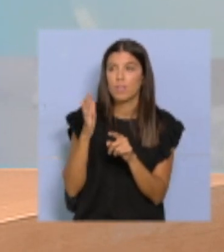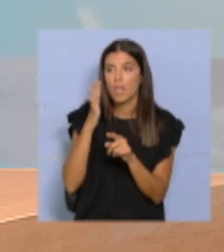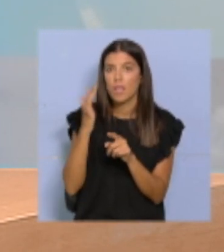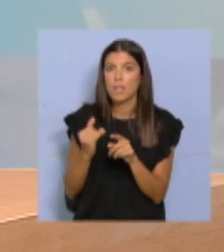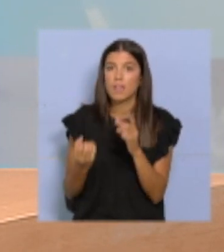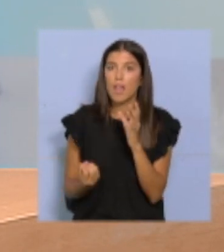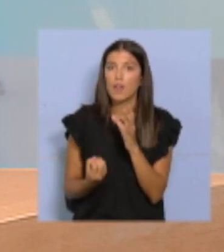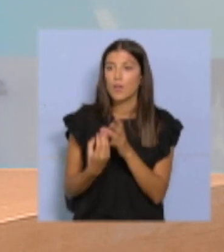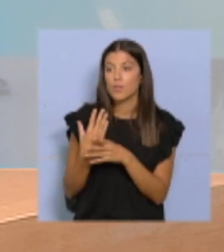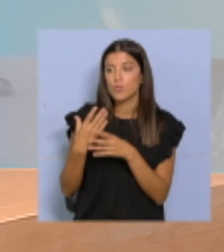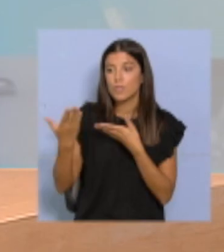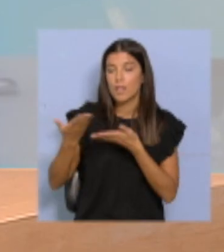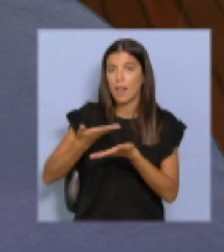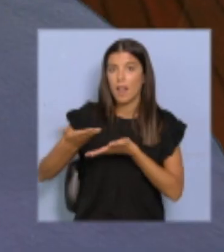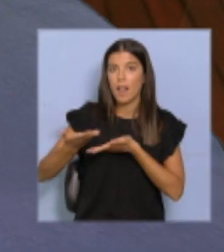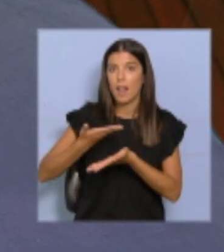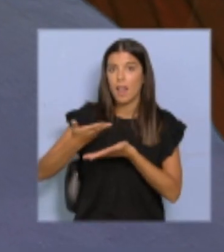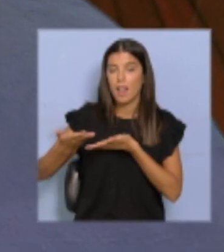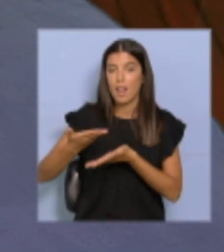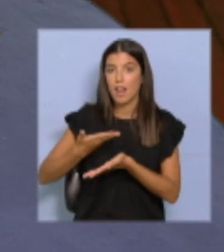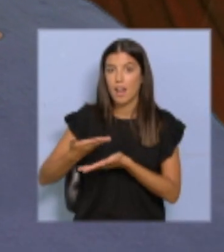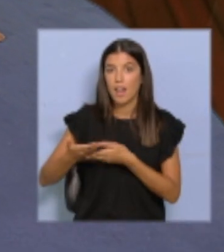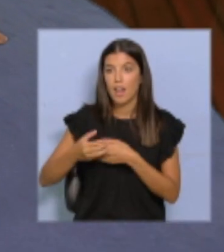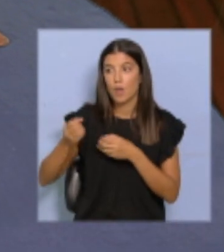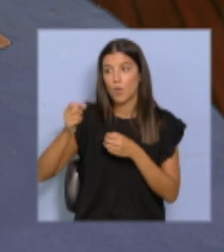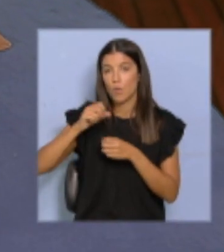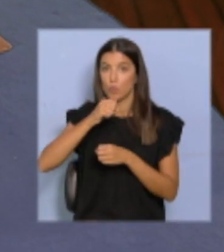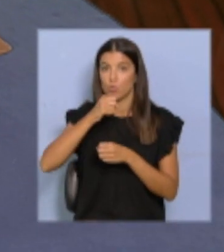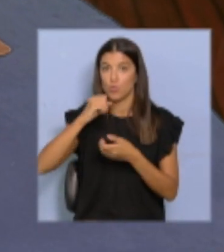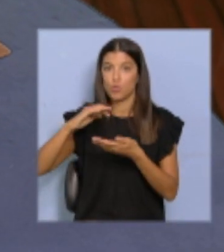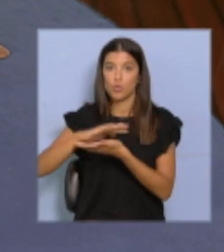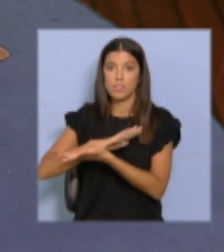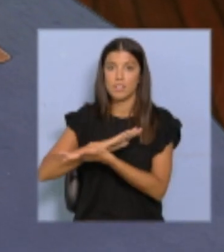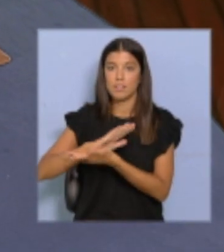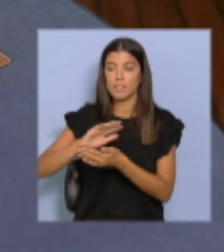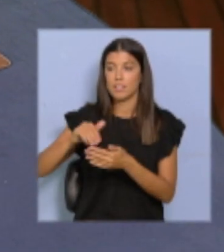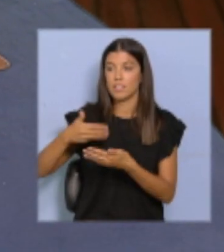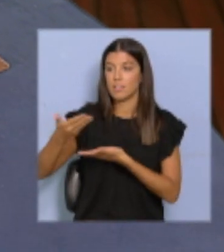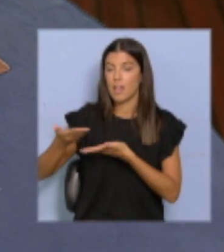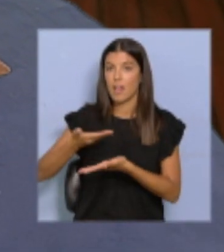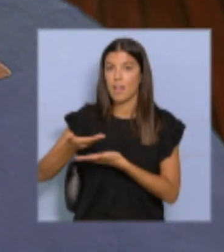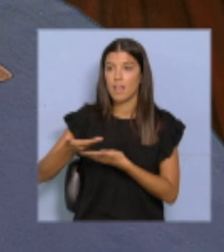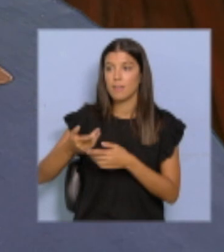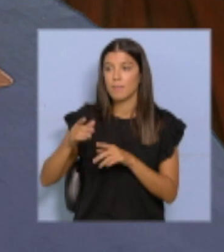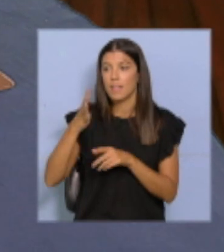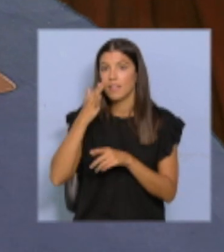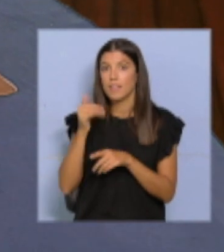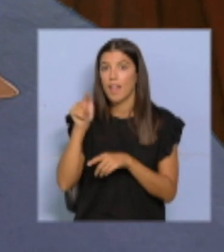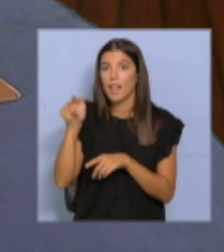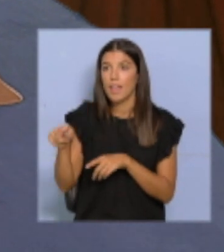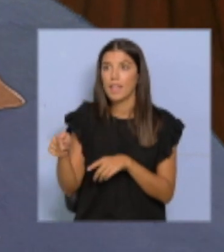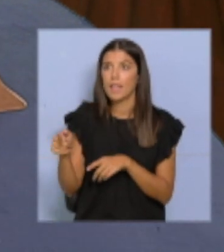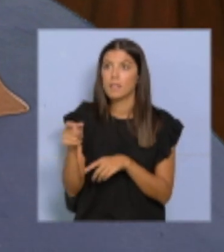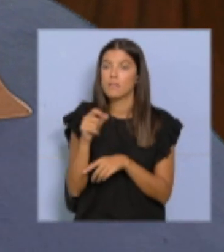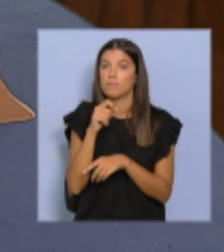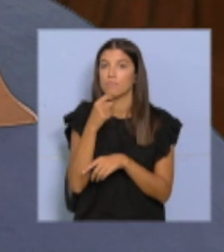uma relação com o lado de lá, com o jornalista, para que de facto possa haver a compreensão daquilo que é a dimensão